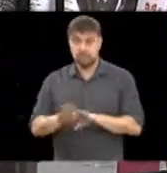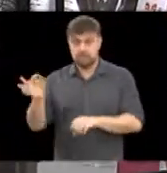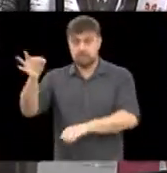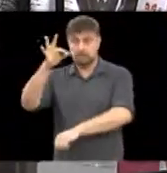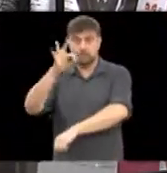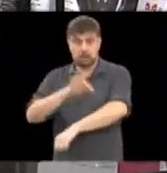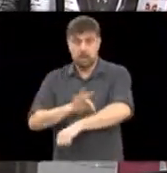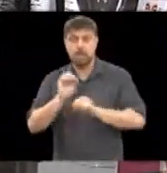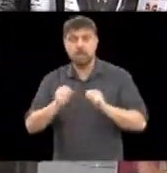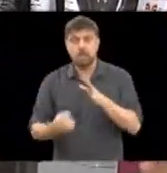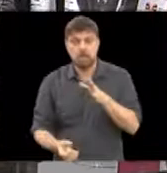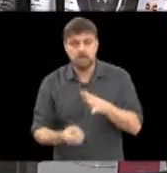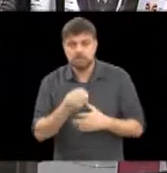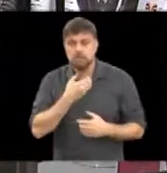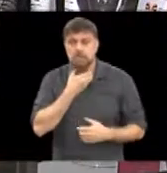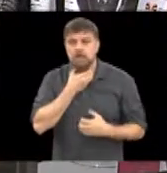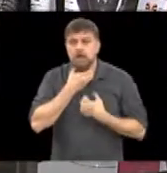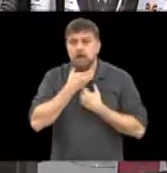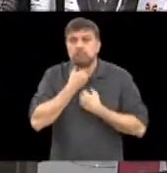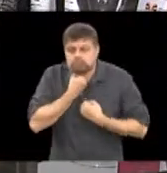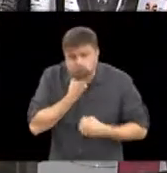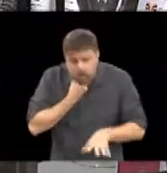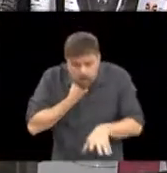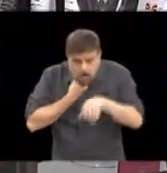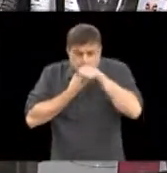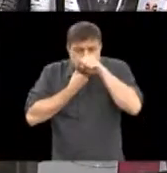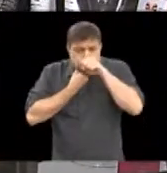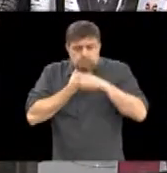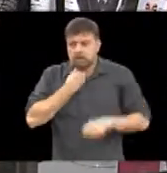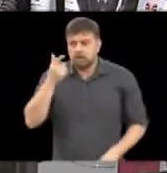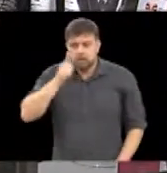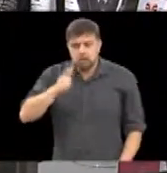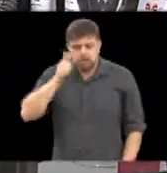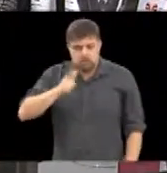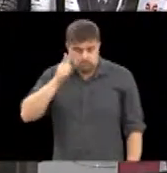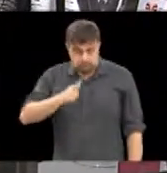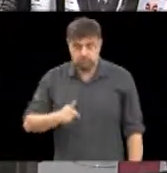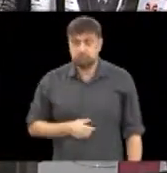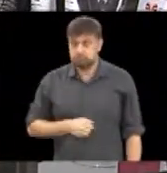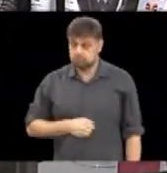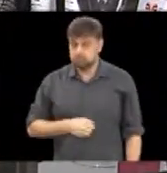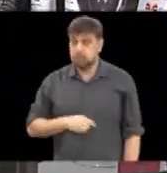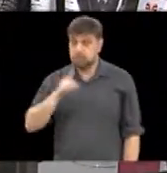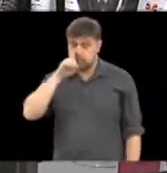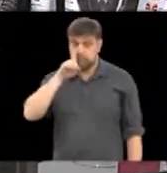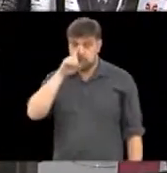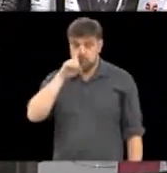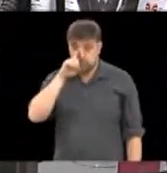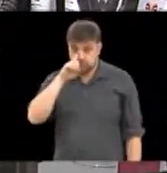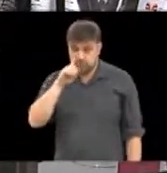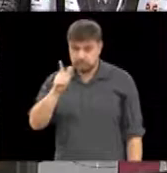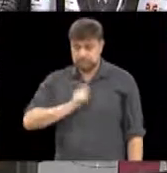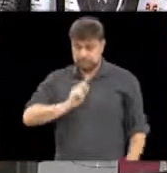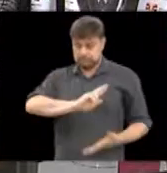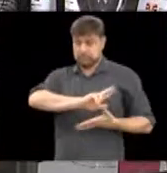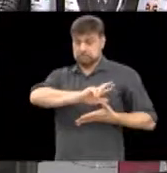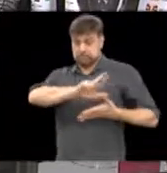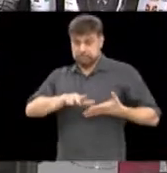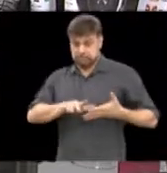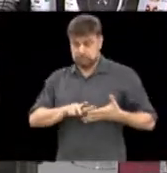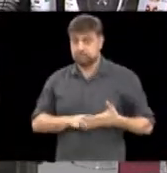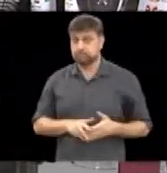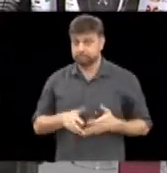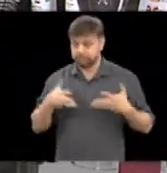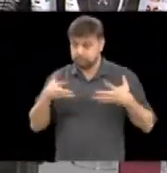inseto, que inclusive pode te levar a um edema de glote, com insuficiência respiratória aguda. E aí são coisas